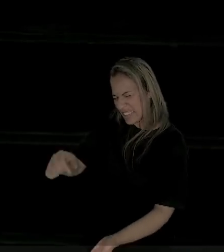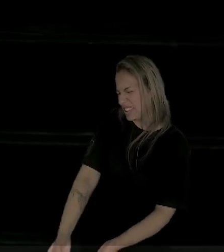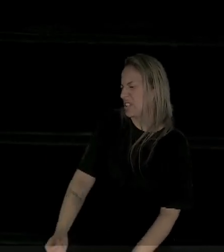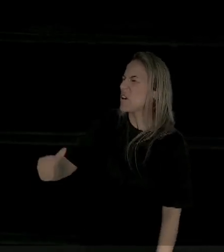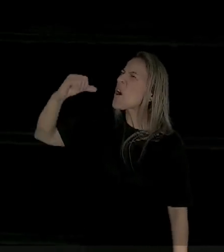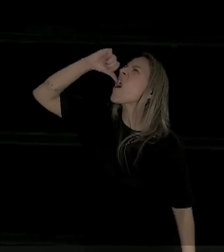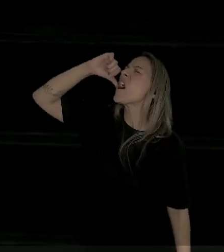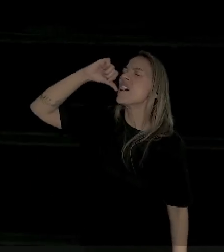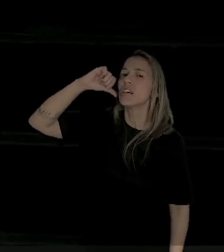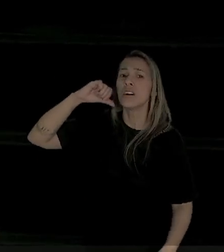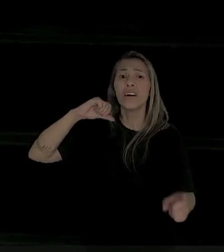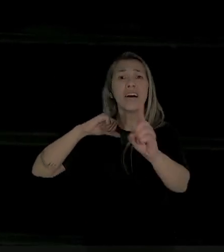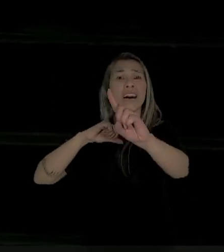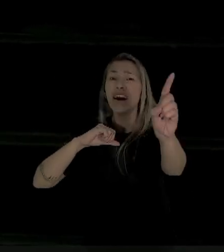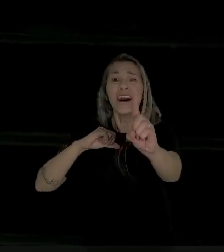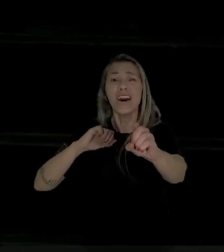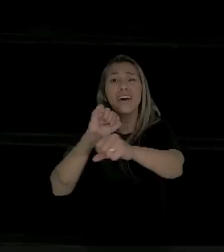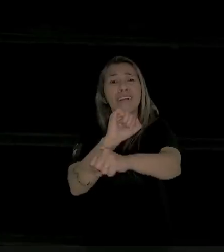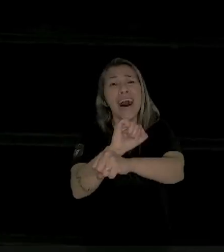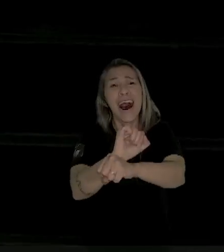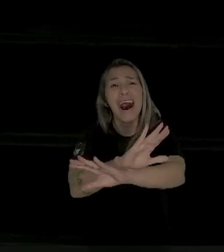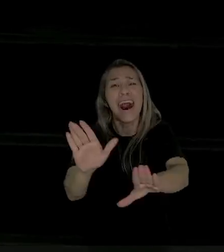Espera um pouco.